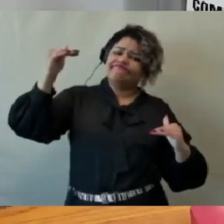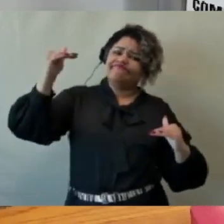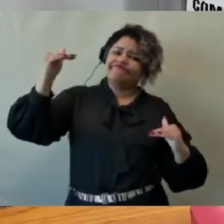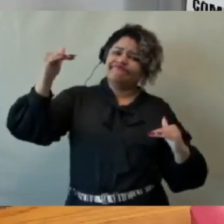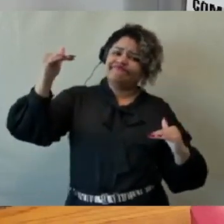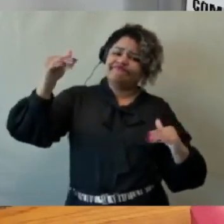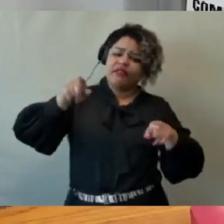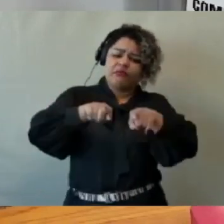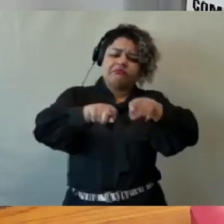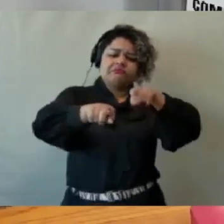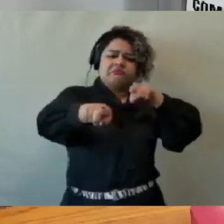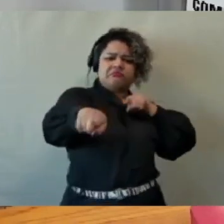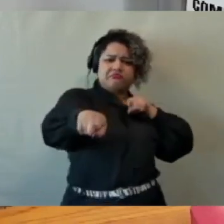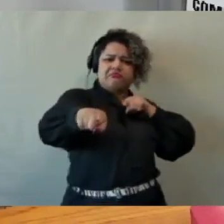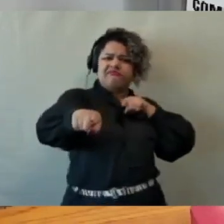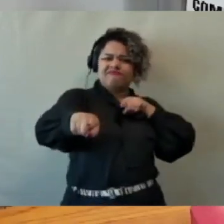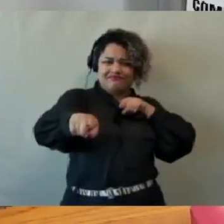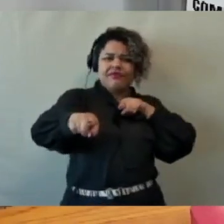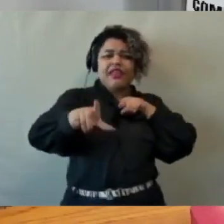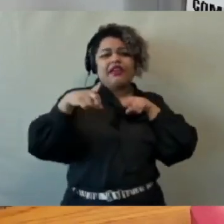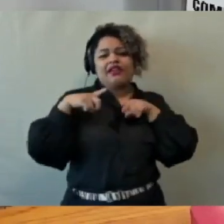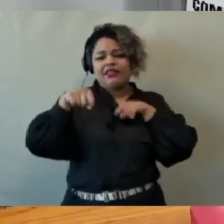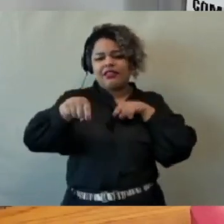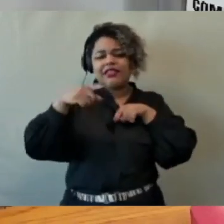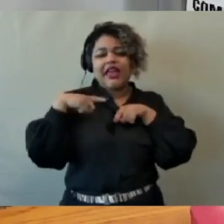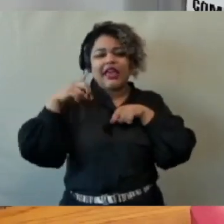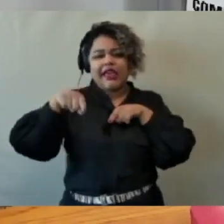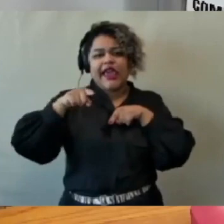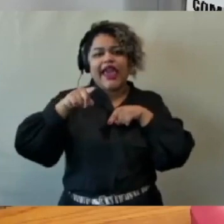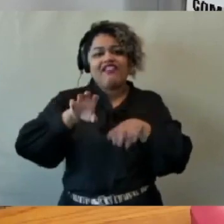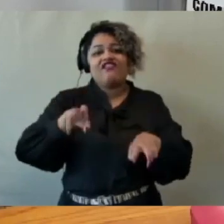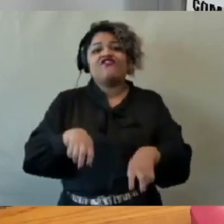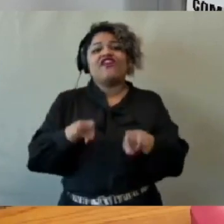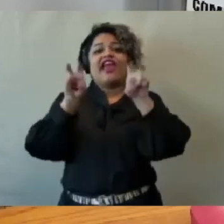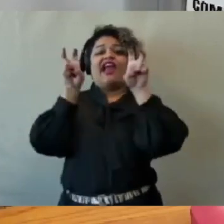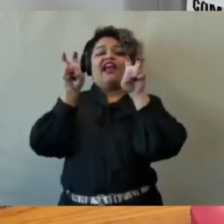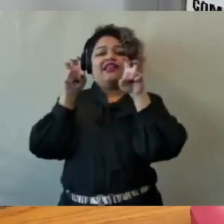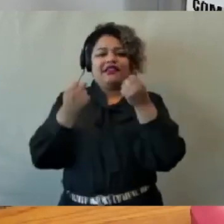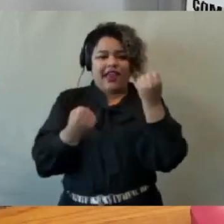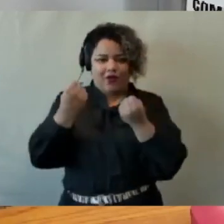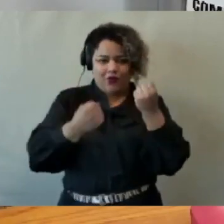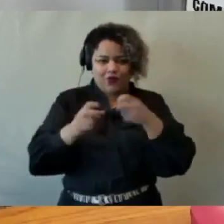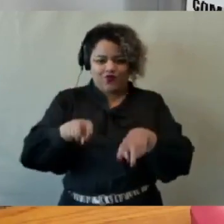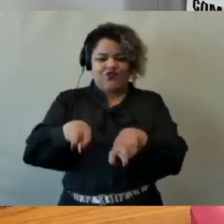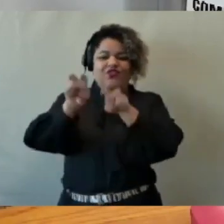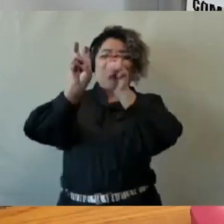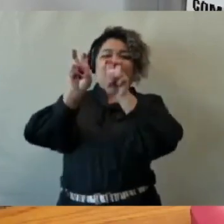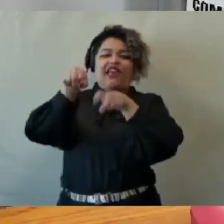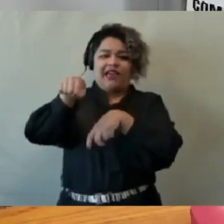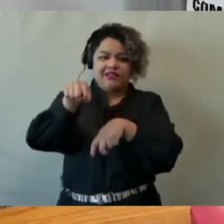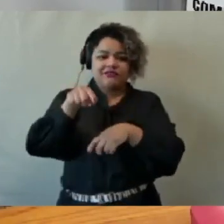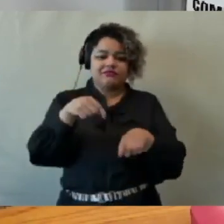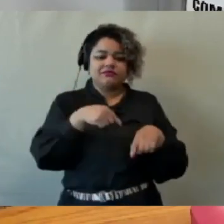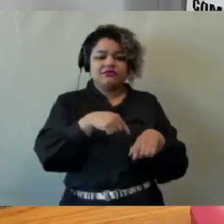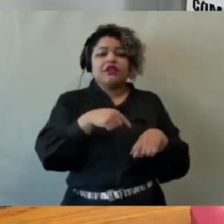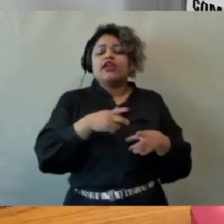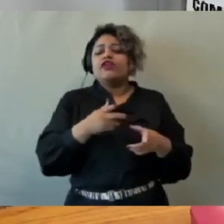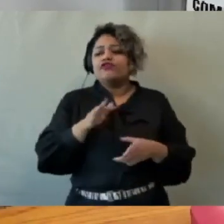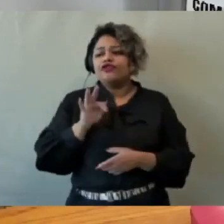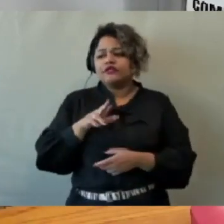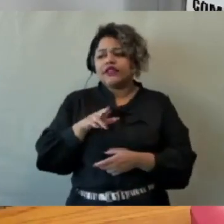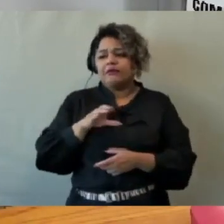tem uma Ferrari lá na frente e tem um Fusca lá atrás, e está todo mundo querendo chegar lá na frente,